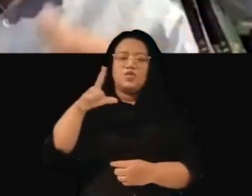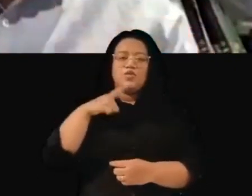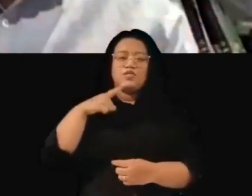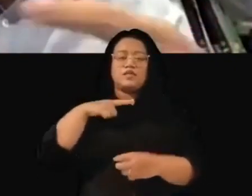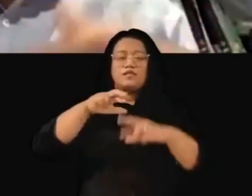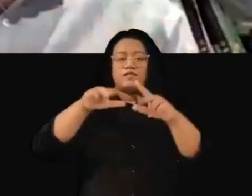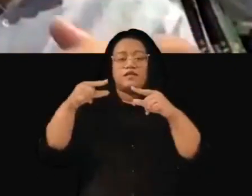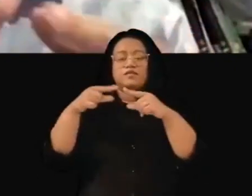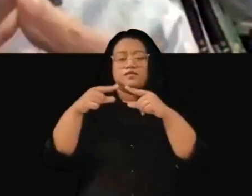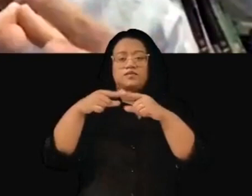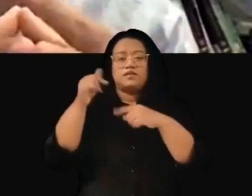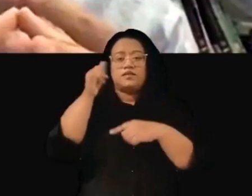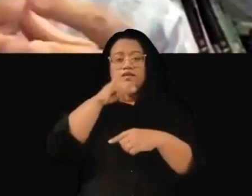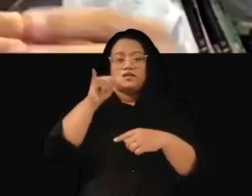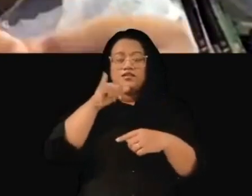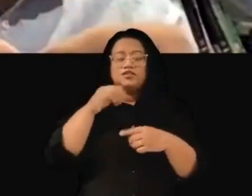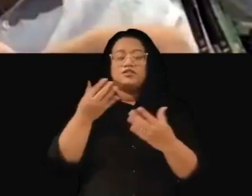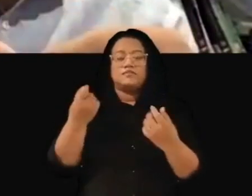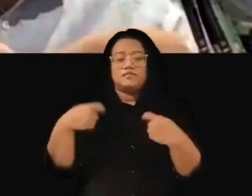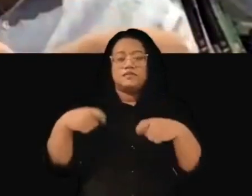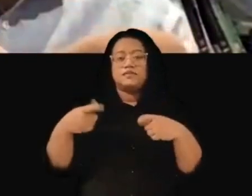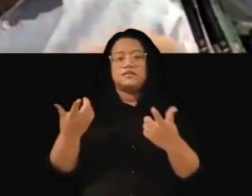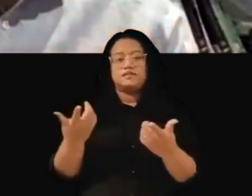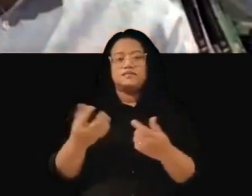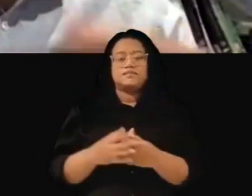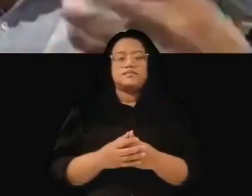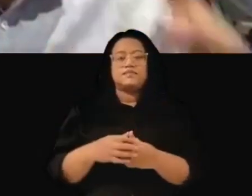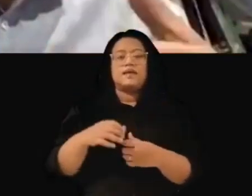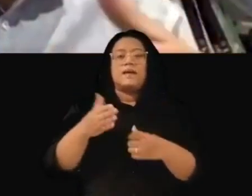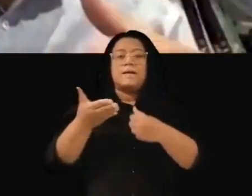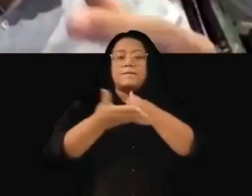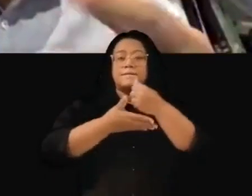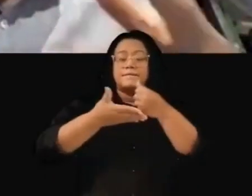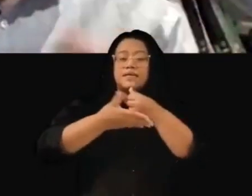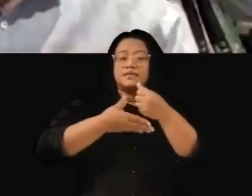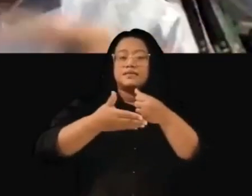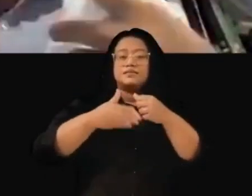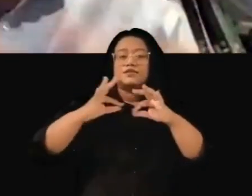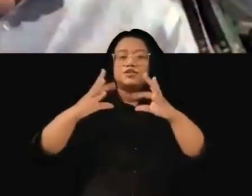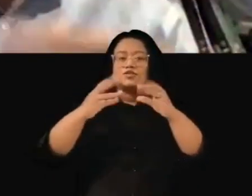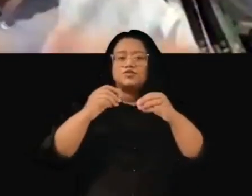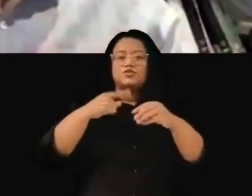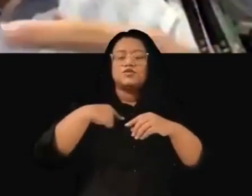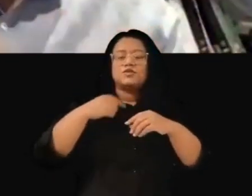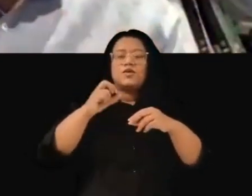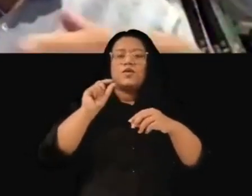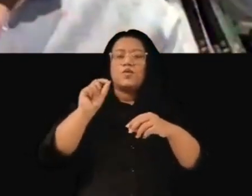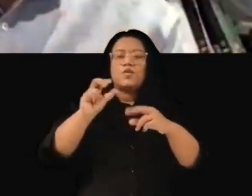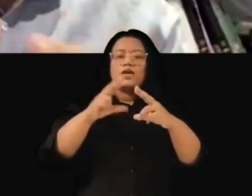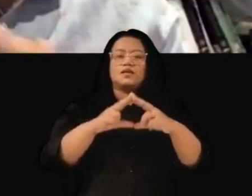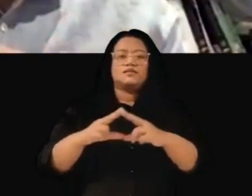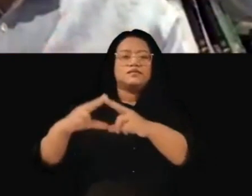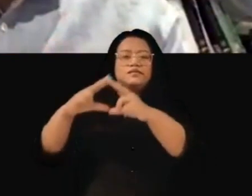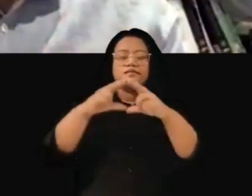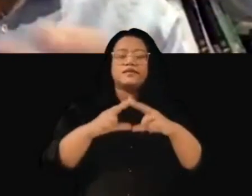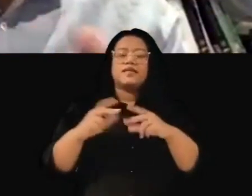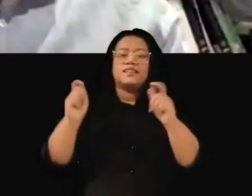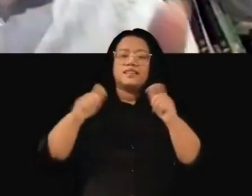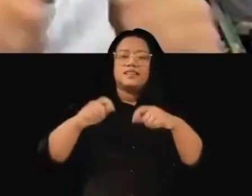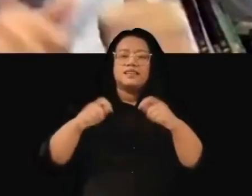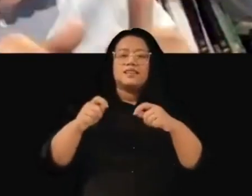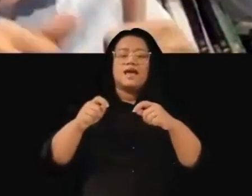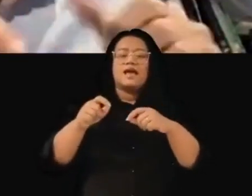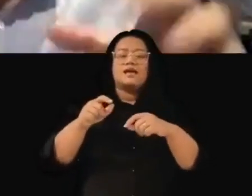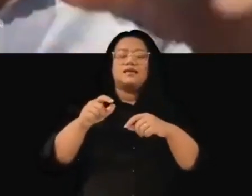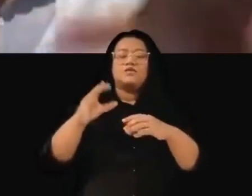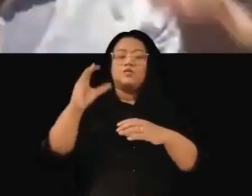interessante é que parte dessas novas tecnologias estão baseadas no princípio da sustentabilidade, ou seja, eu posso renovar e controlar o ciclo de vida desse produto, que é